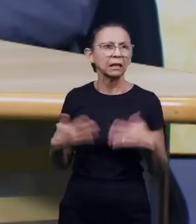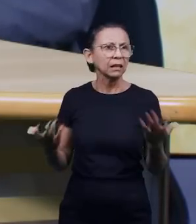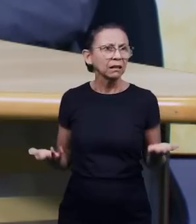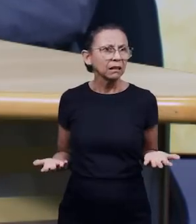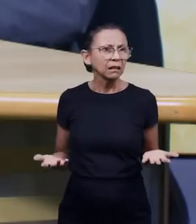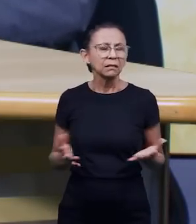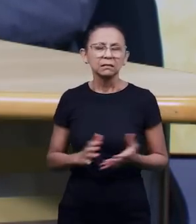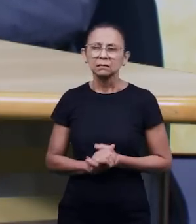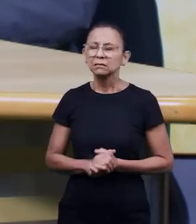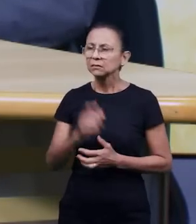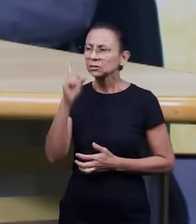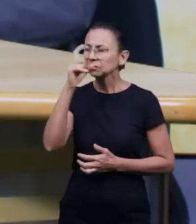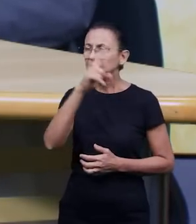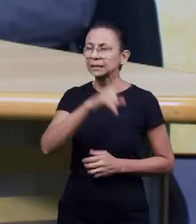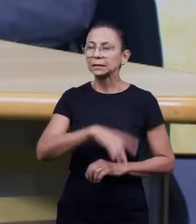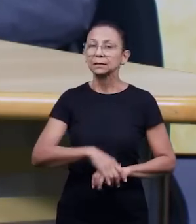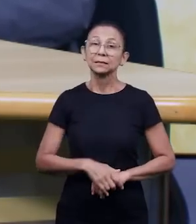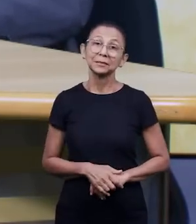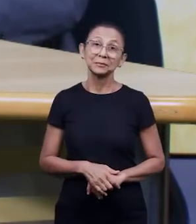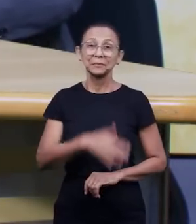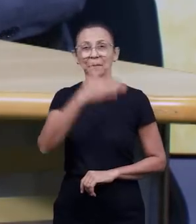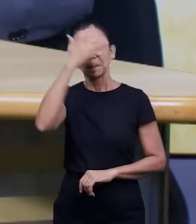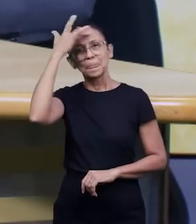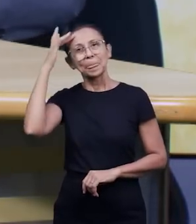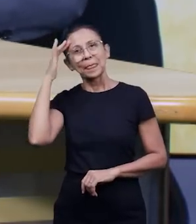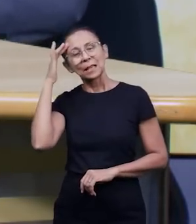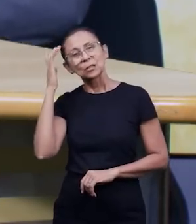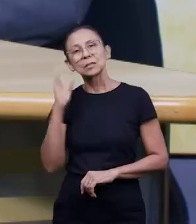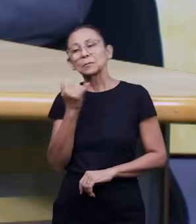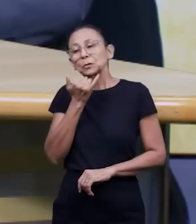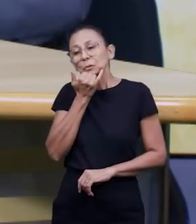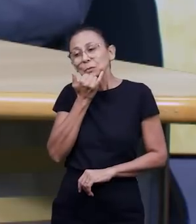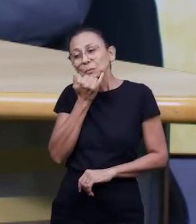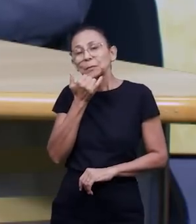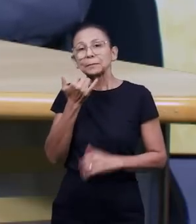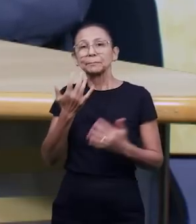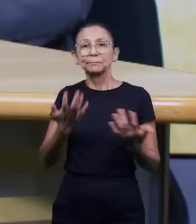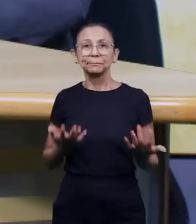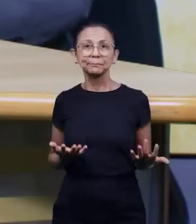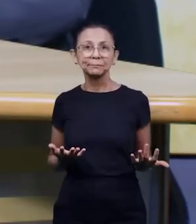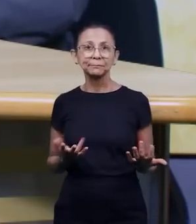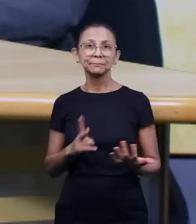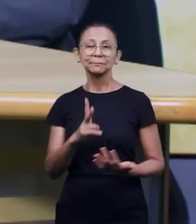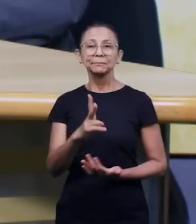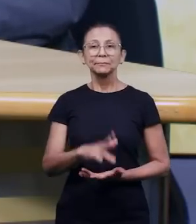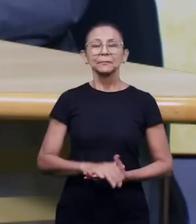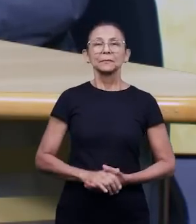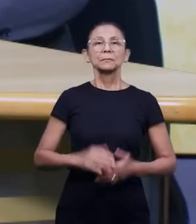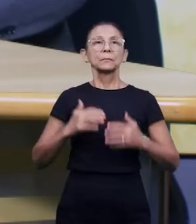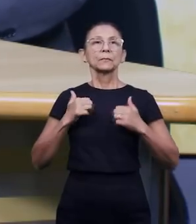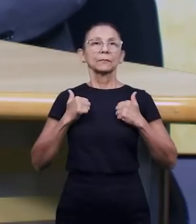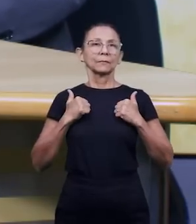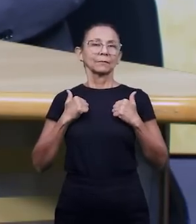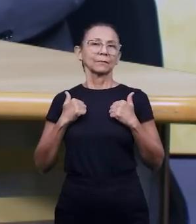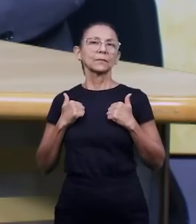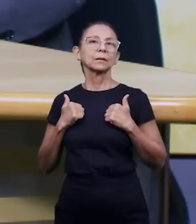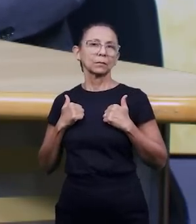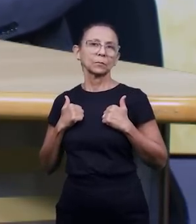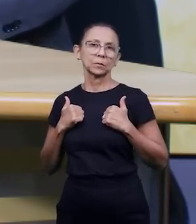toda. Depois passou para 10 horas, porque também chega 10 horas, tem a hora de fazer almoço,